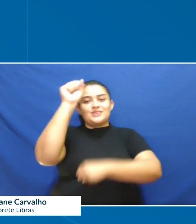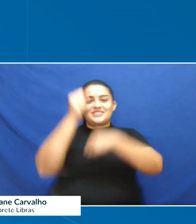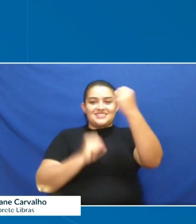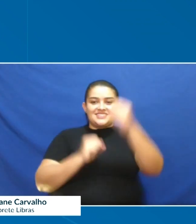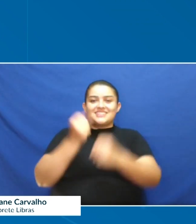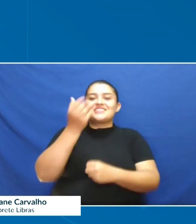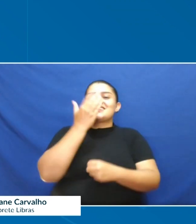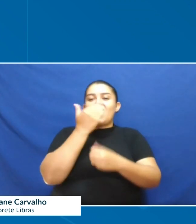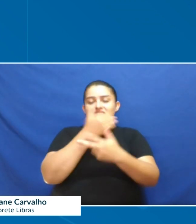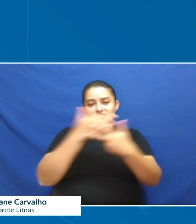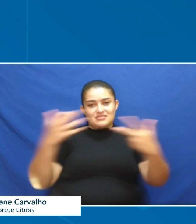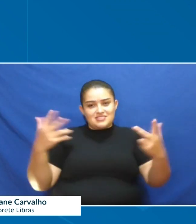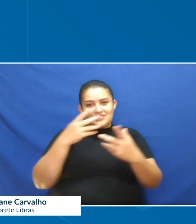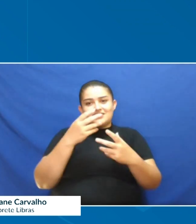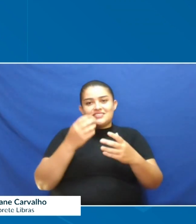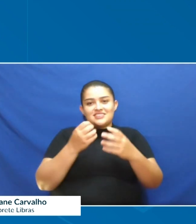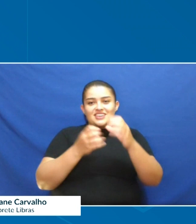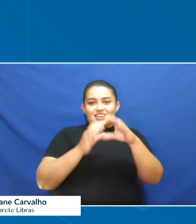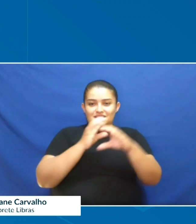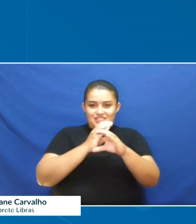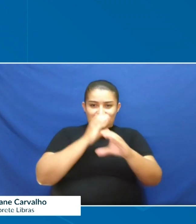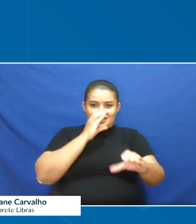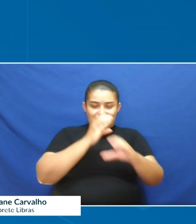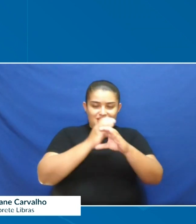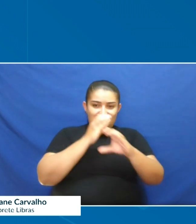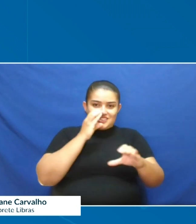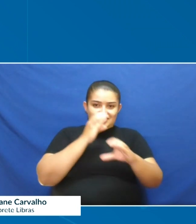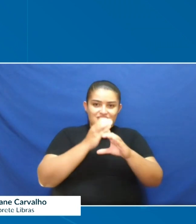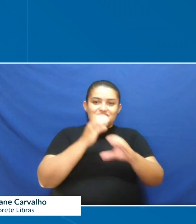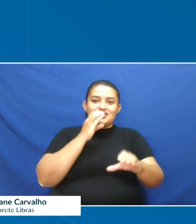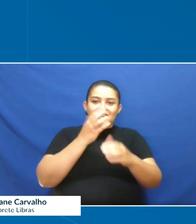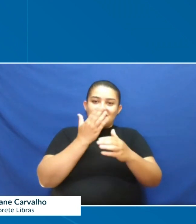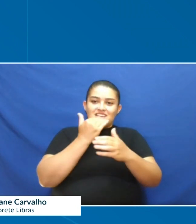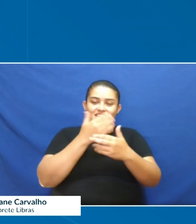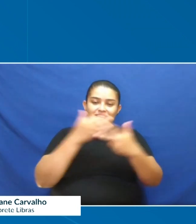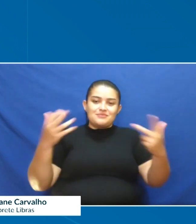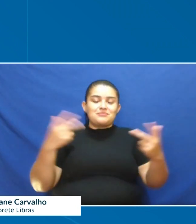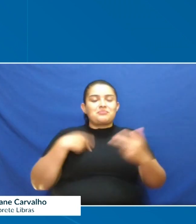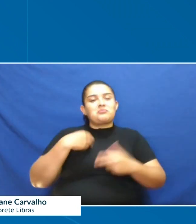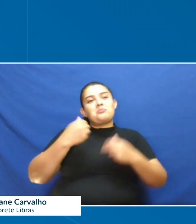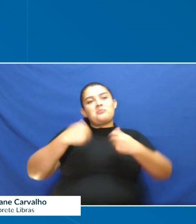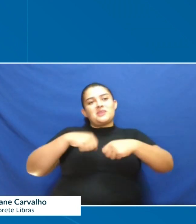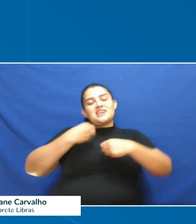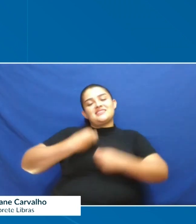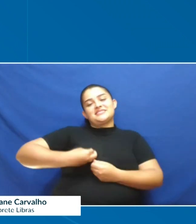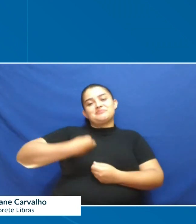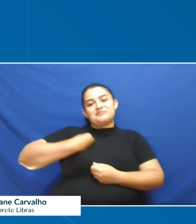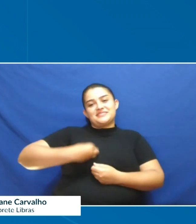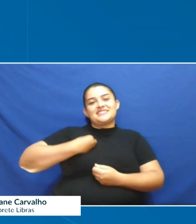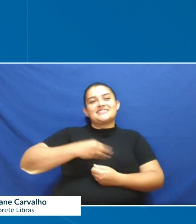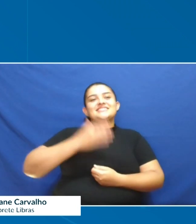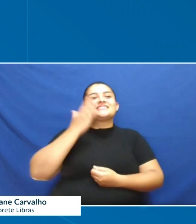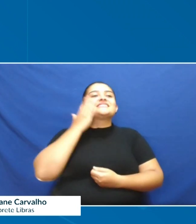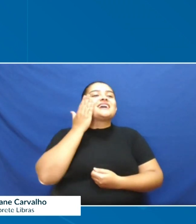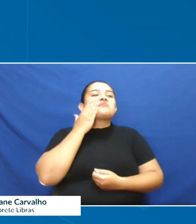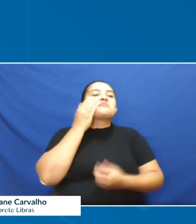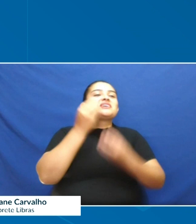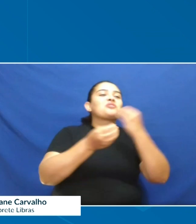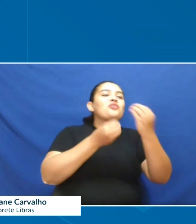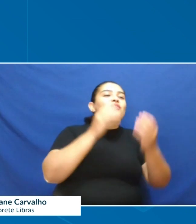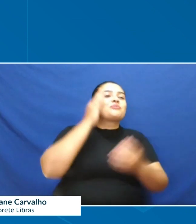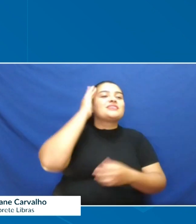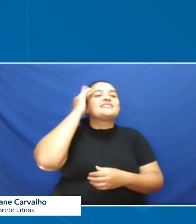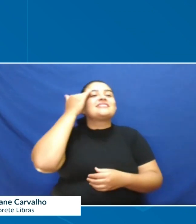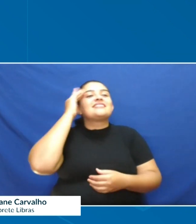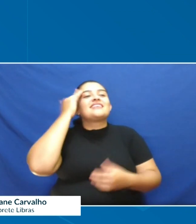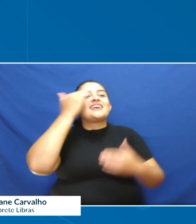mais que possa atuar com as análises em casa, você tem que estar no ambiente de trabalho para entender o processo.